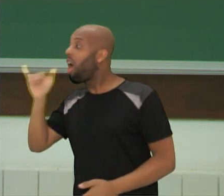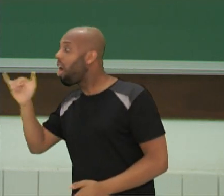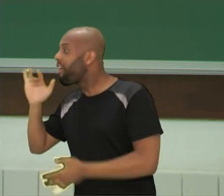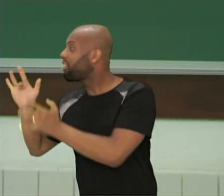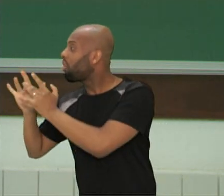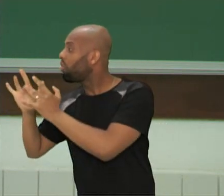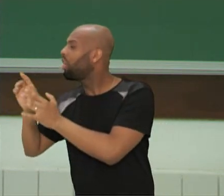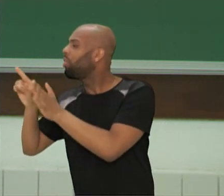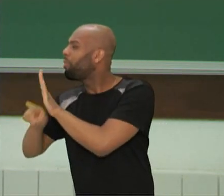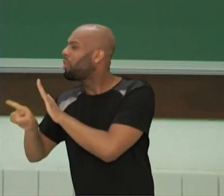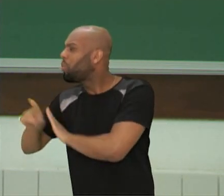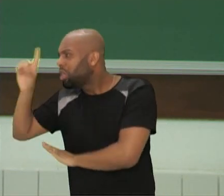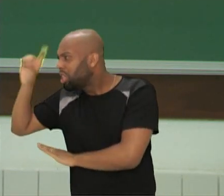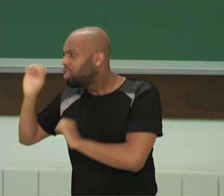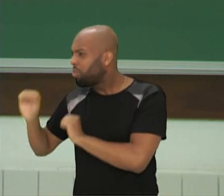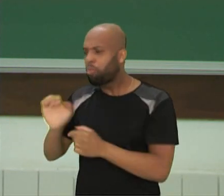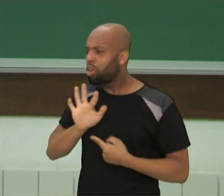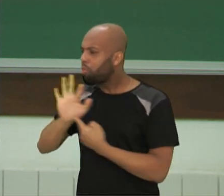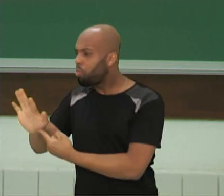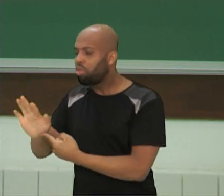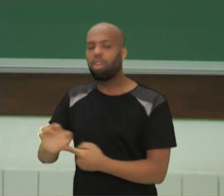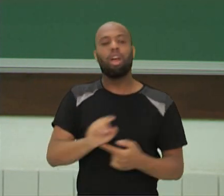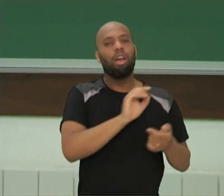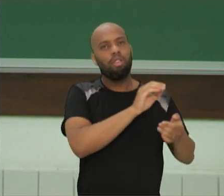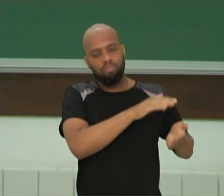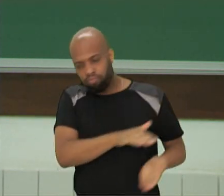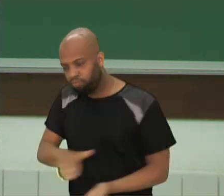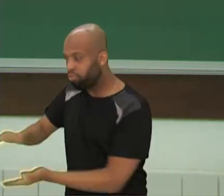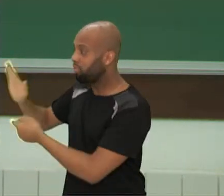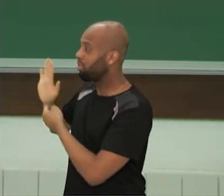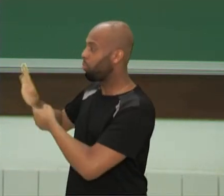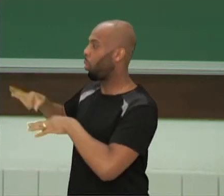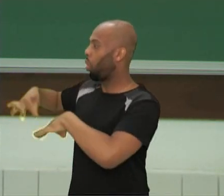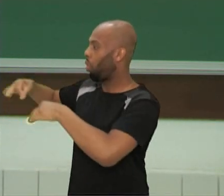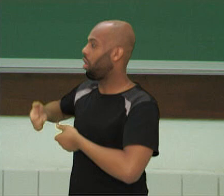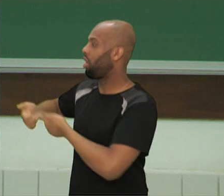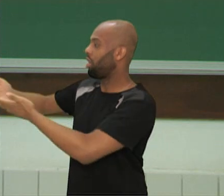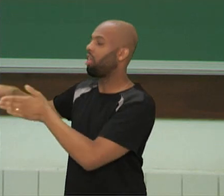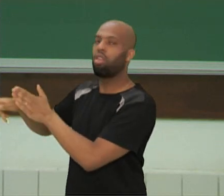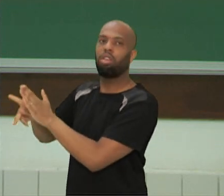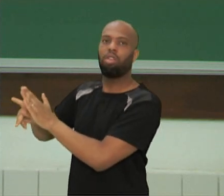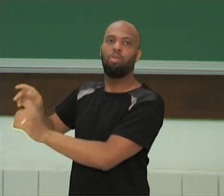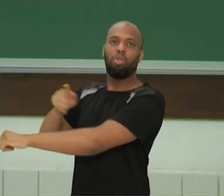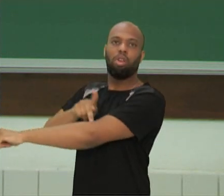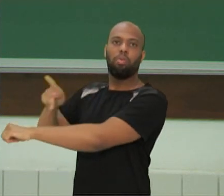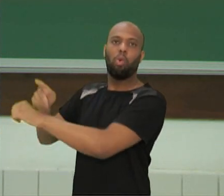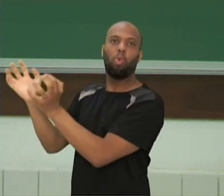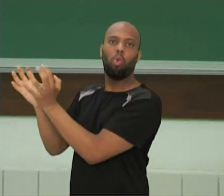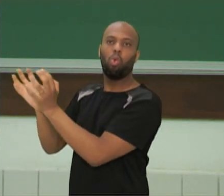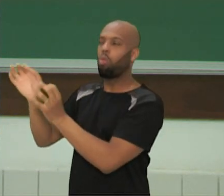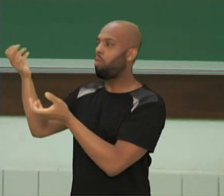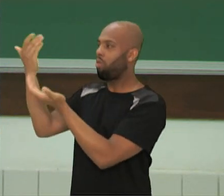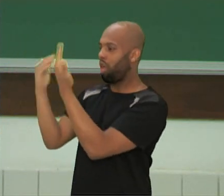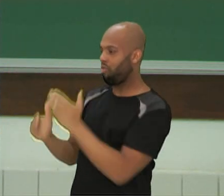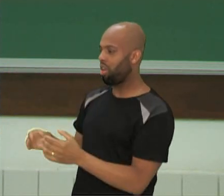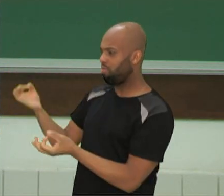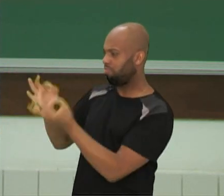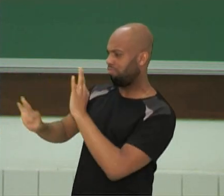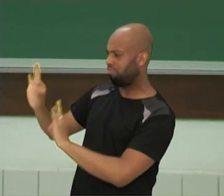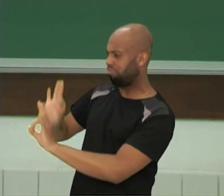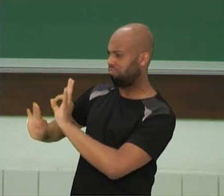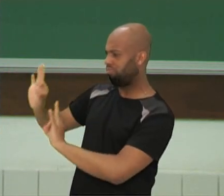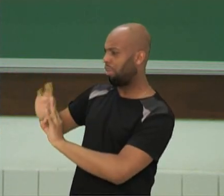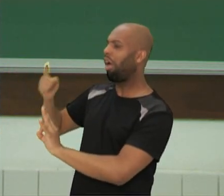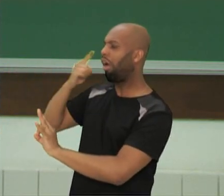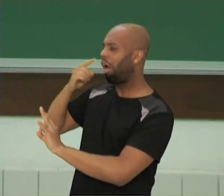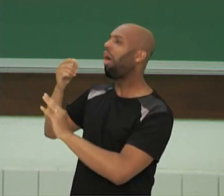atividade no seu caderno, entregue a folha para que a equipe pedagógica da sua escola possa validar